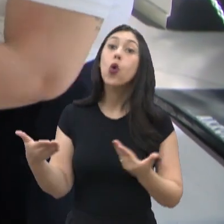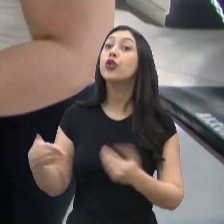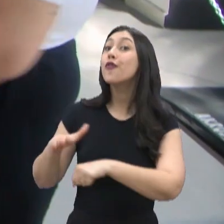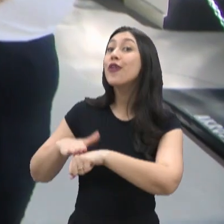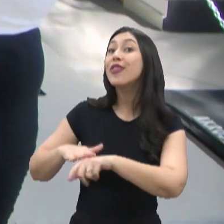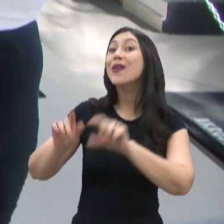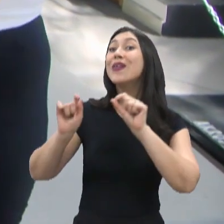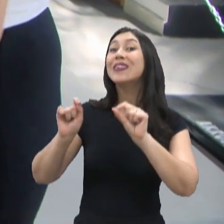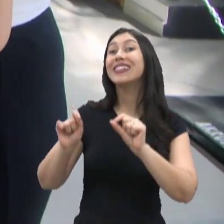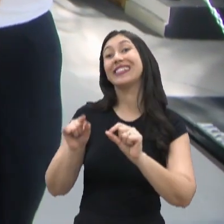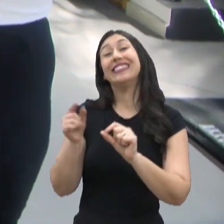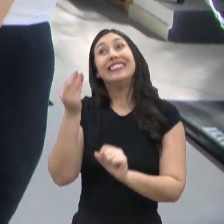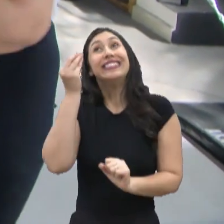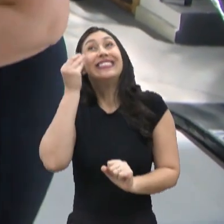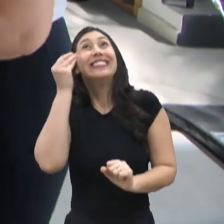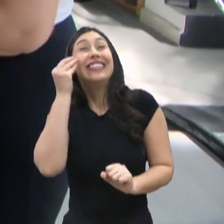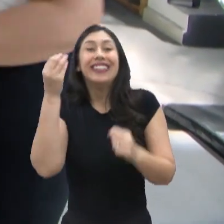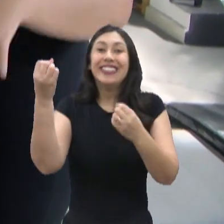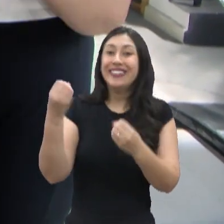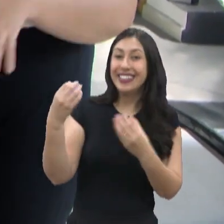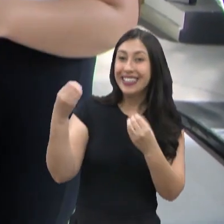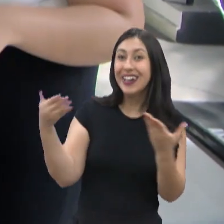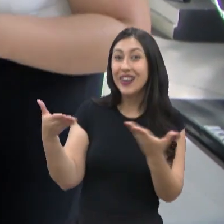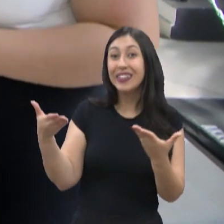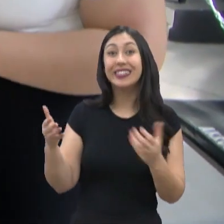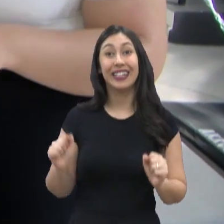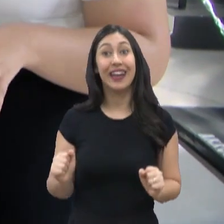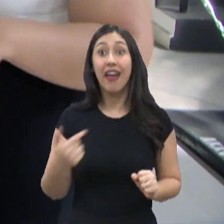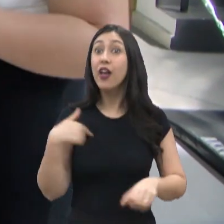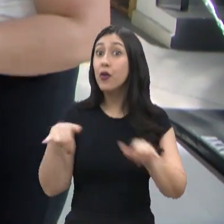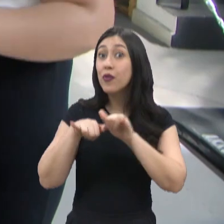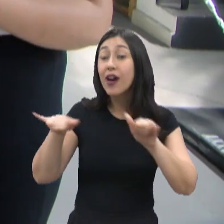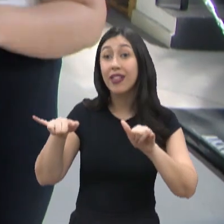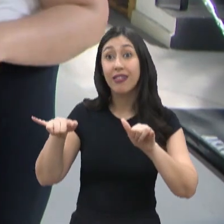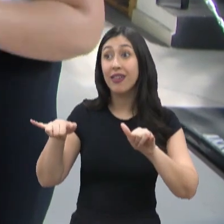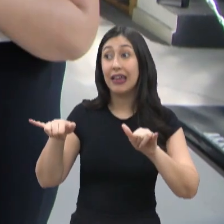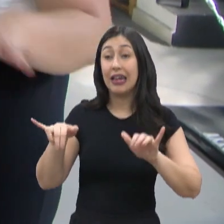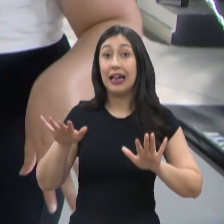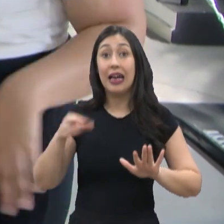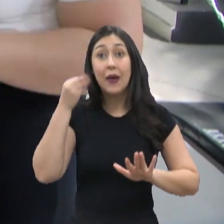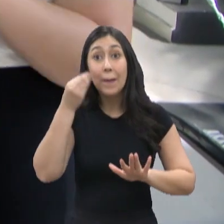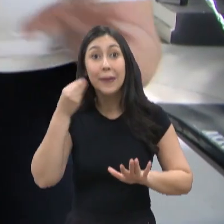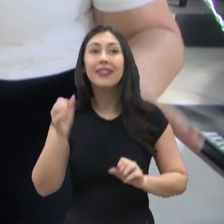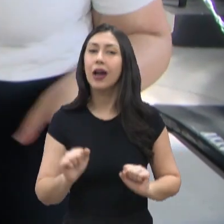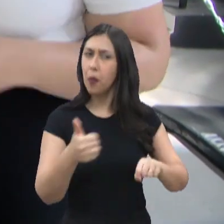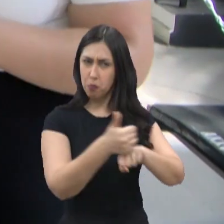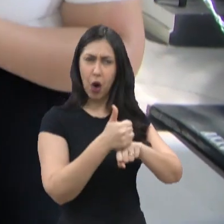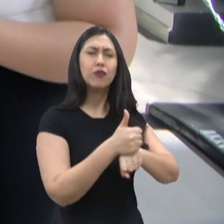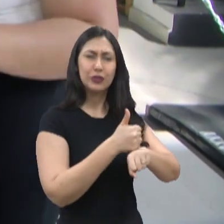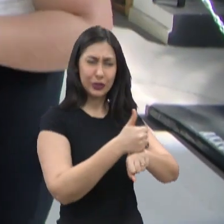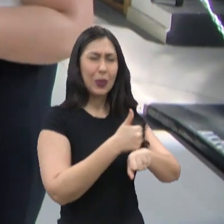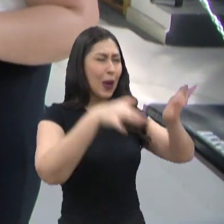vai tentar me ensinar hoje aqui? Porque eu acabei de falar pra ele, gente, assim, minha experiência mega profissional, 2 meses de